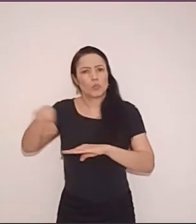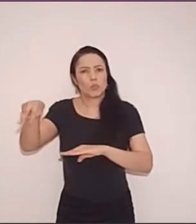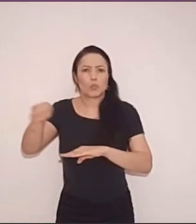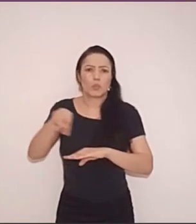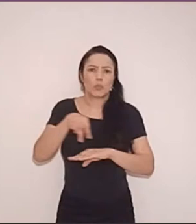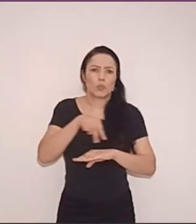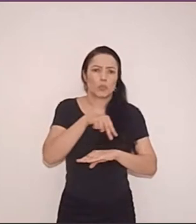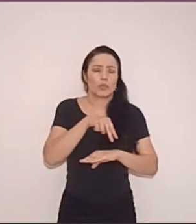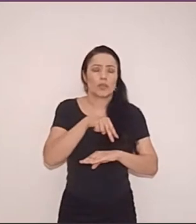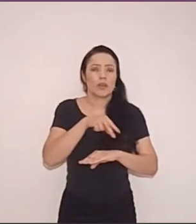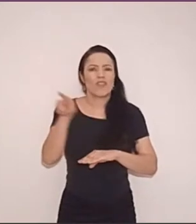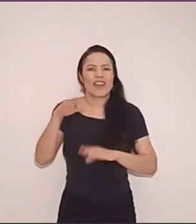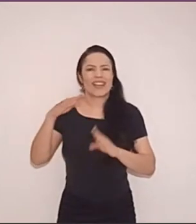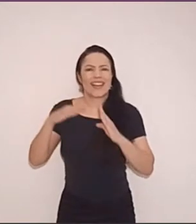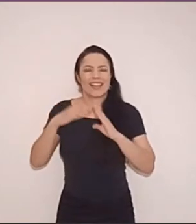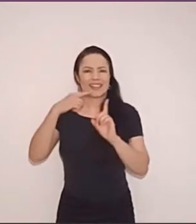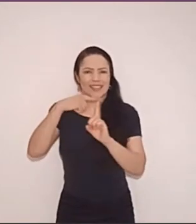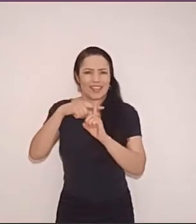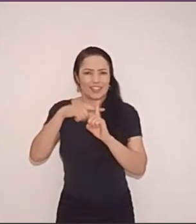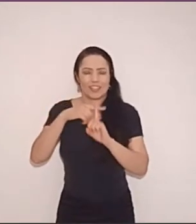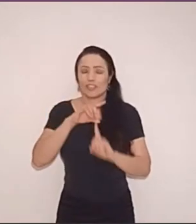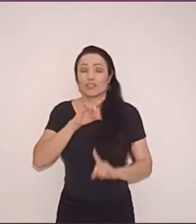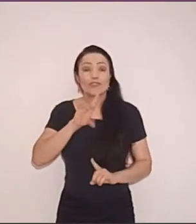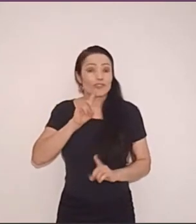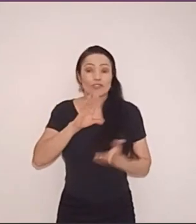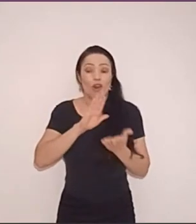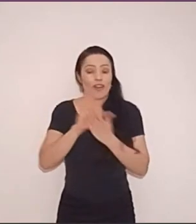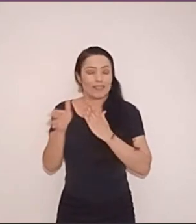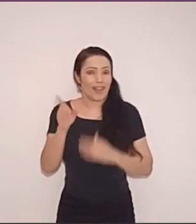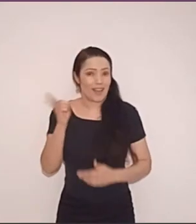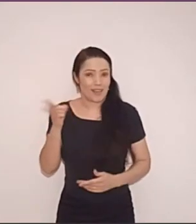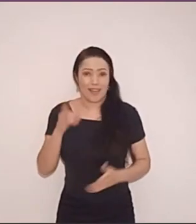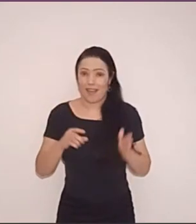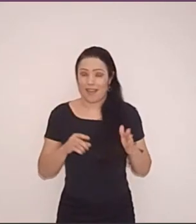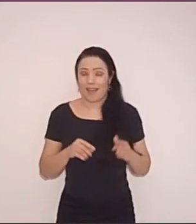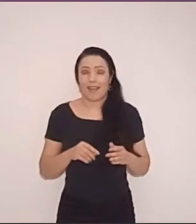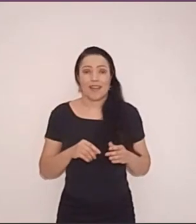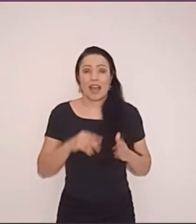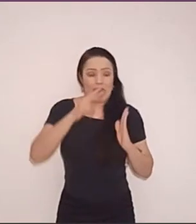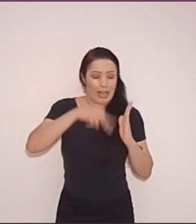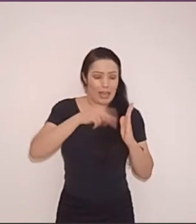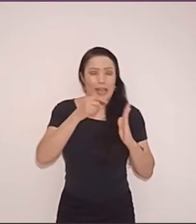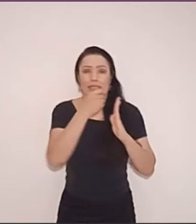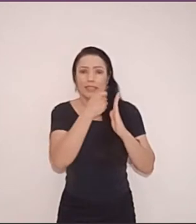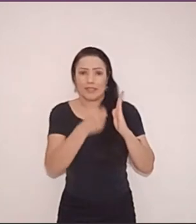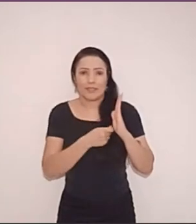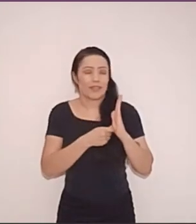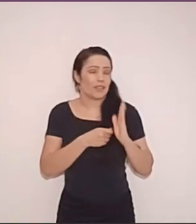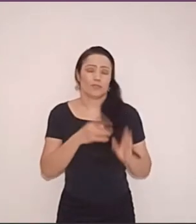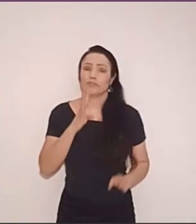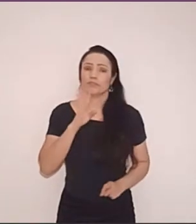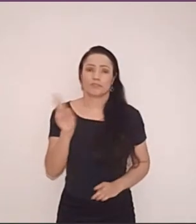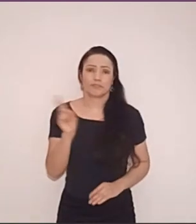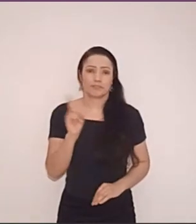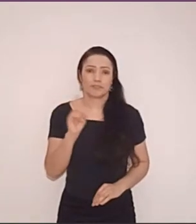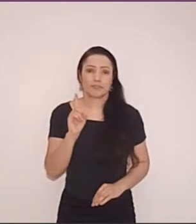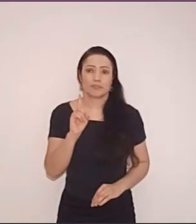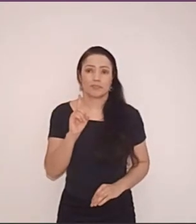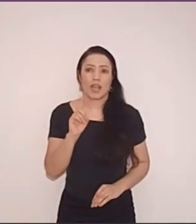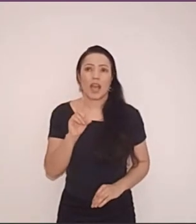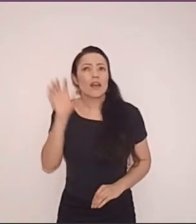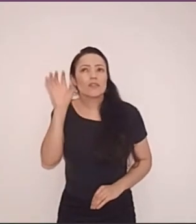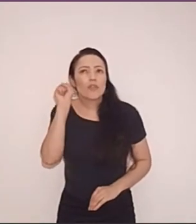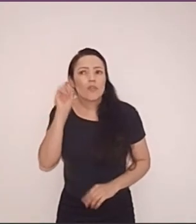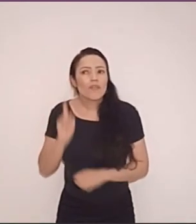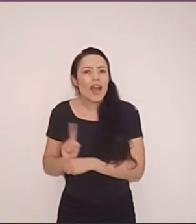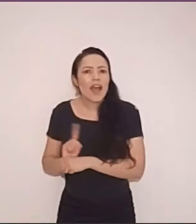longo tempo foi só batizar uma criança então foi um somente essa dessa comunidade não sabia ler nem escrever conhecer o rádio e 70 a televisão